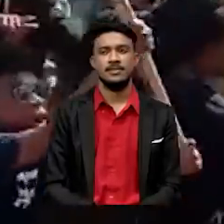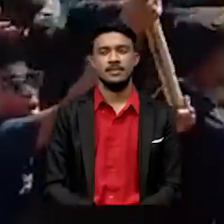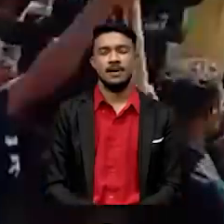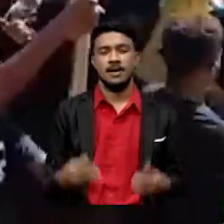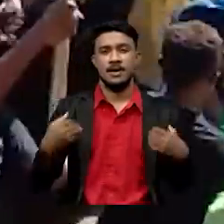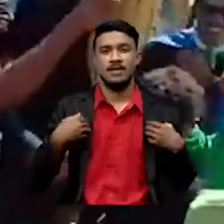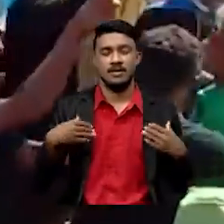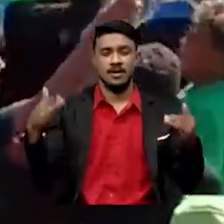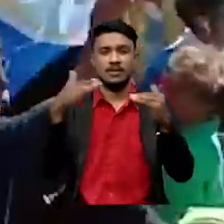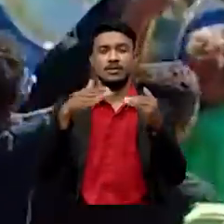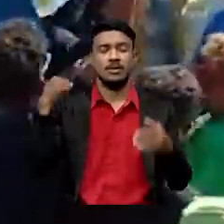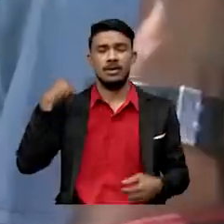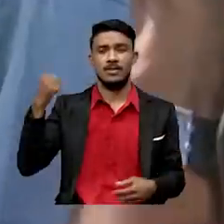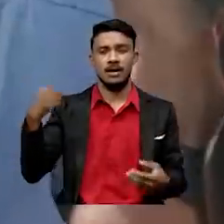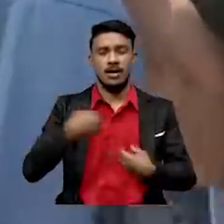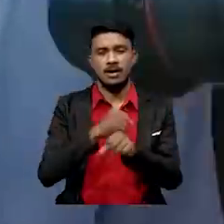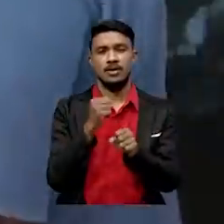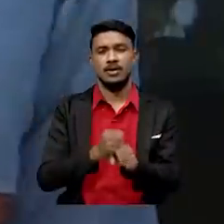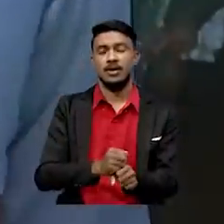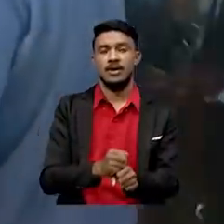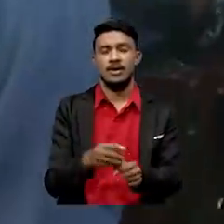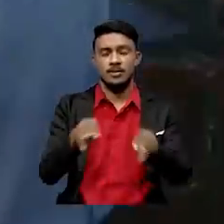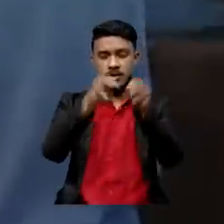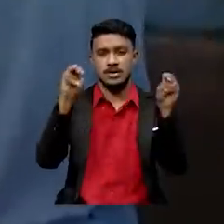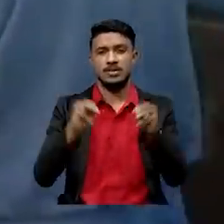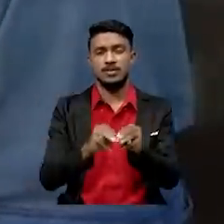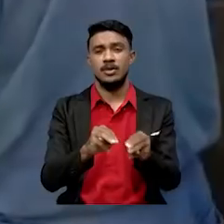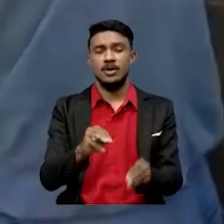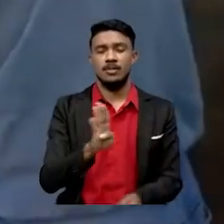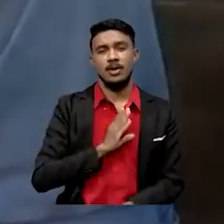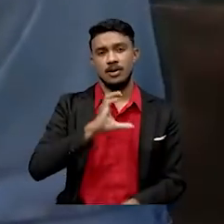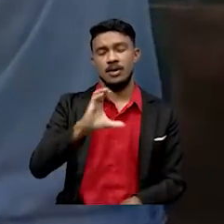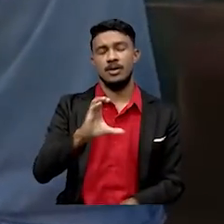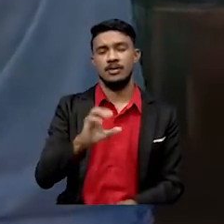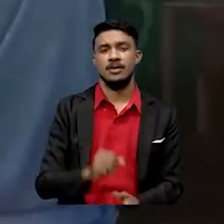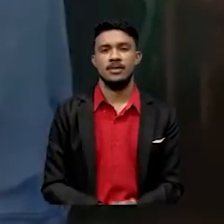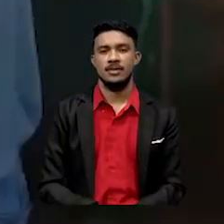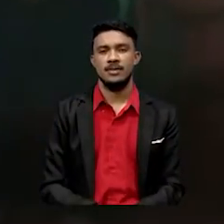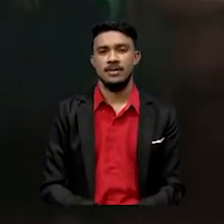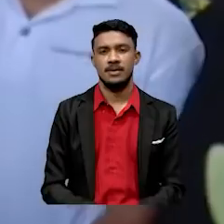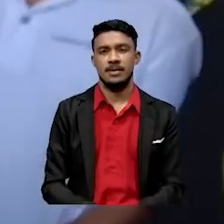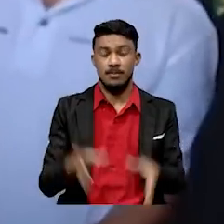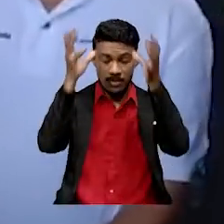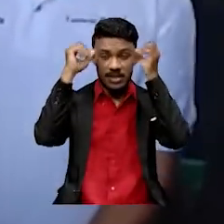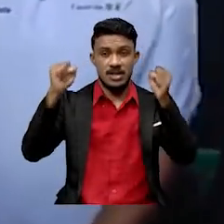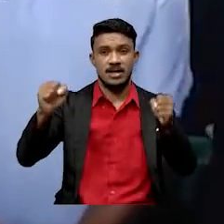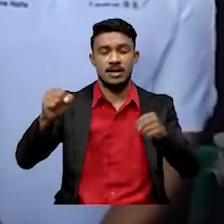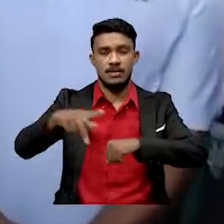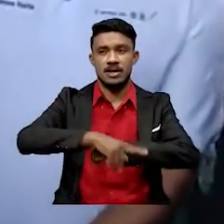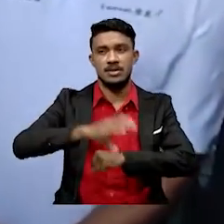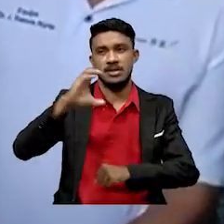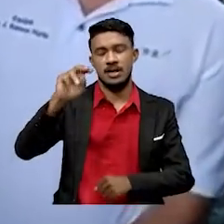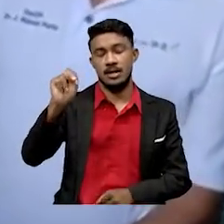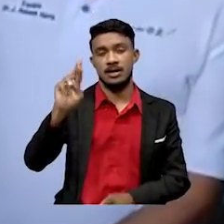Ia mine kampanye ne behalau ia suku triloka posta administrativa Baucau Vila, município Baucau ne, Presidente Partido Senarte